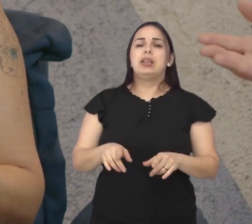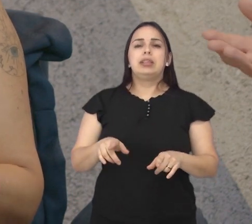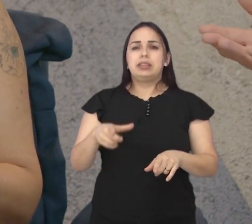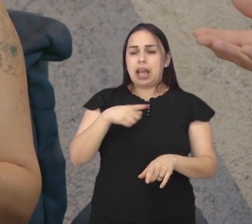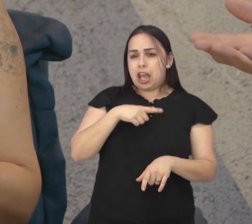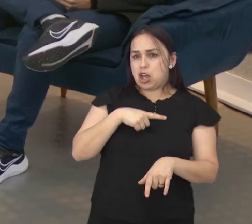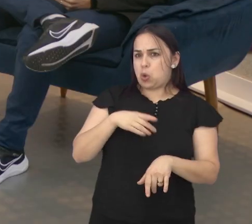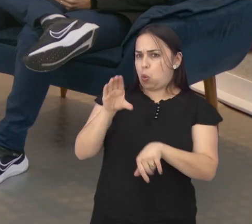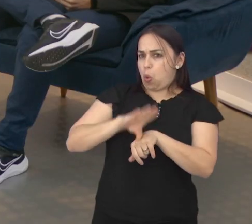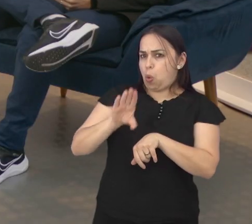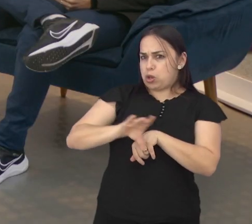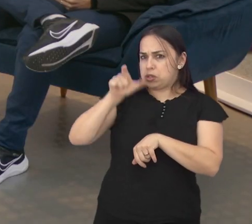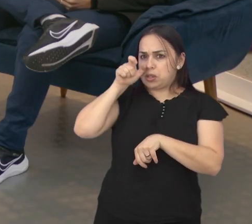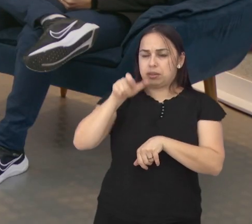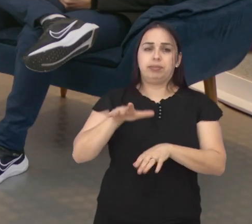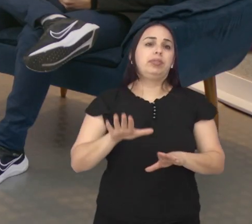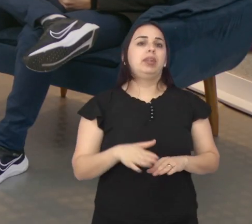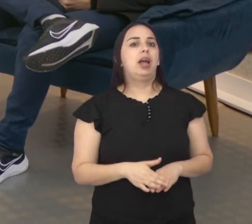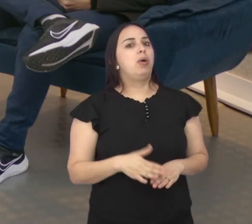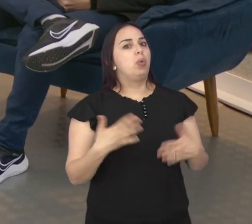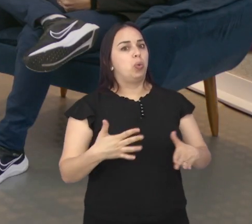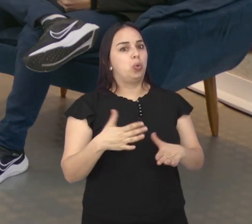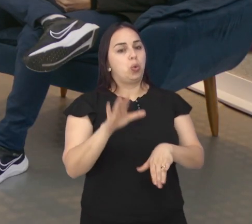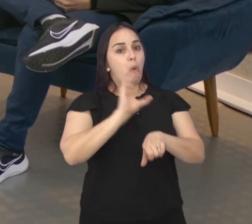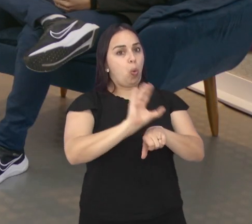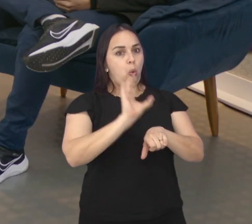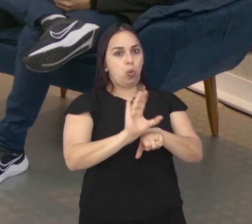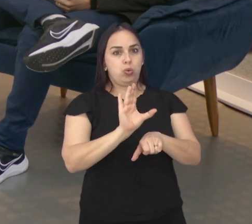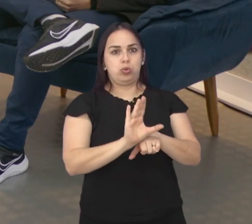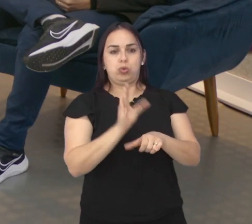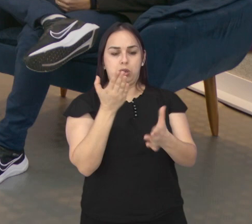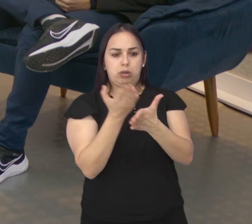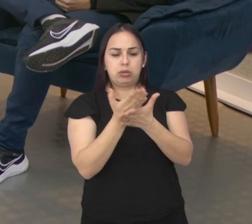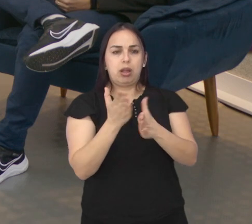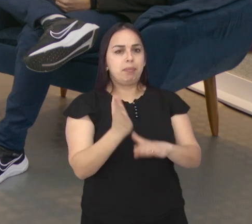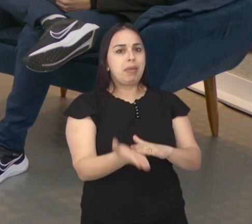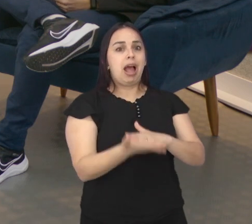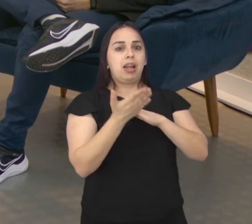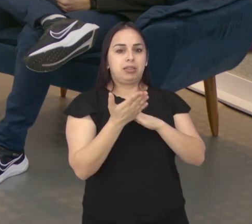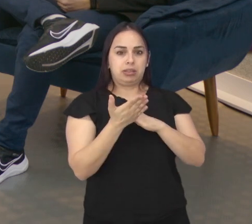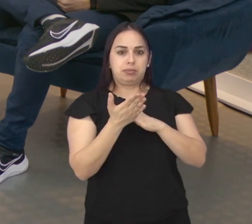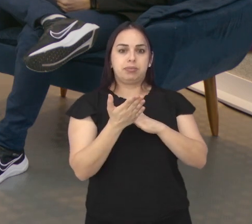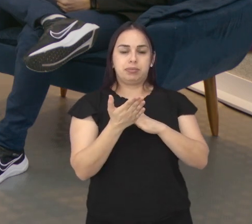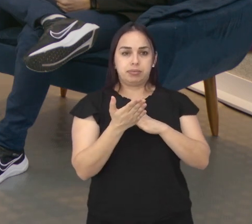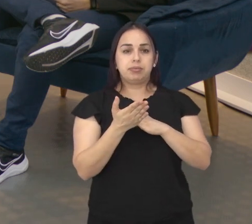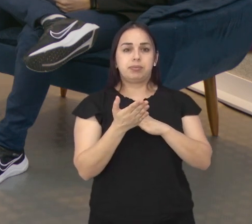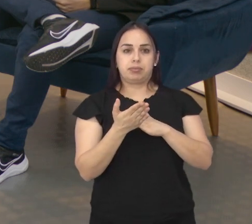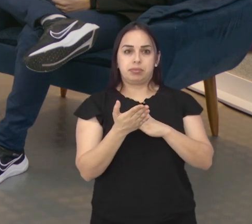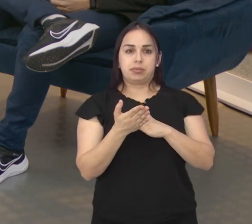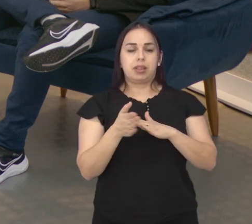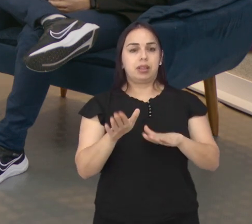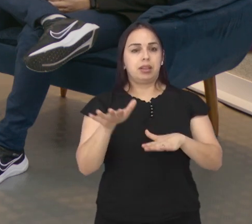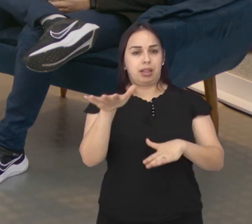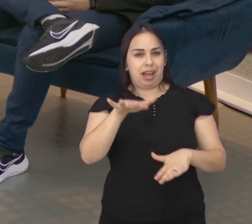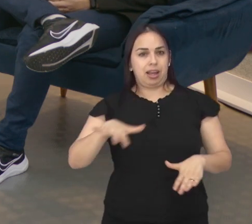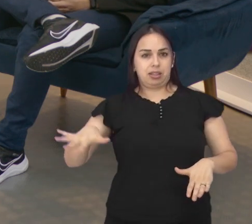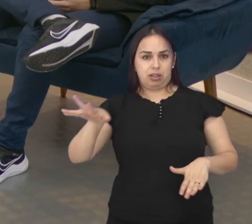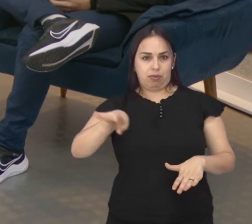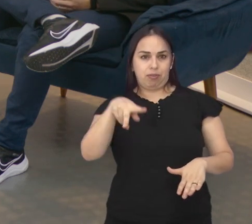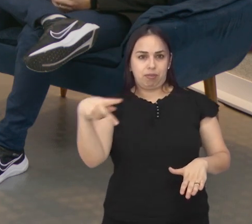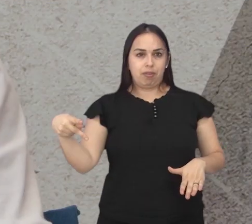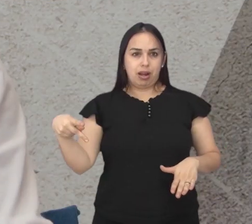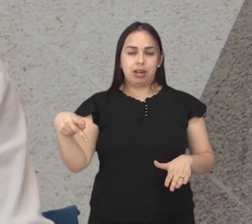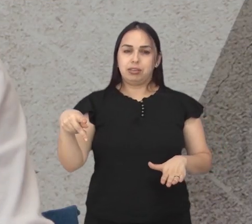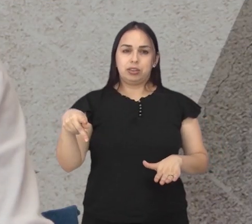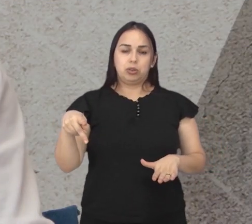tecnologias, cursos interessantes? Facilita muito. Hoje não acontece muito na nossa